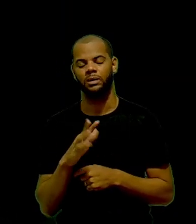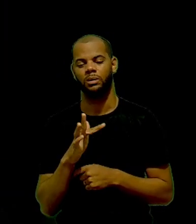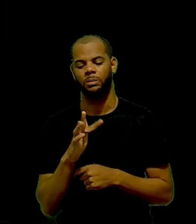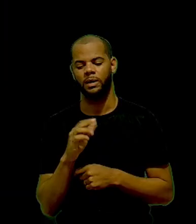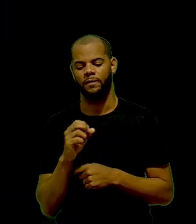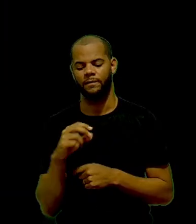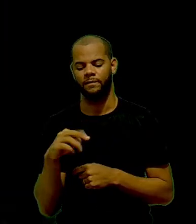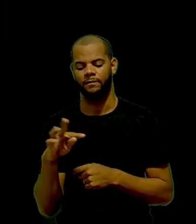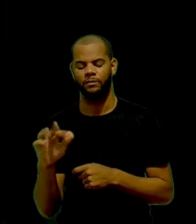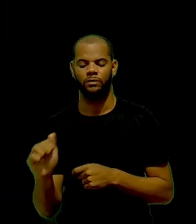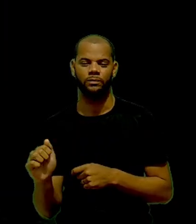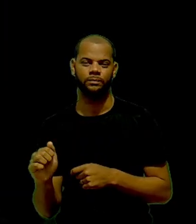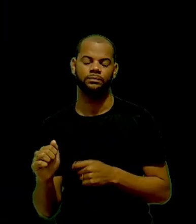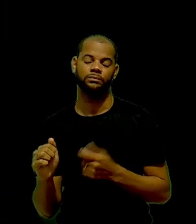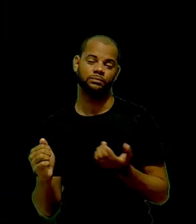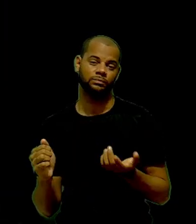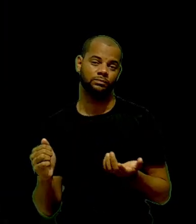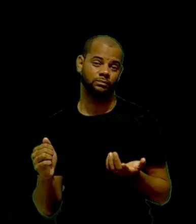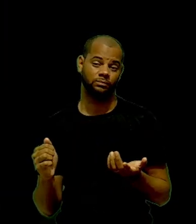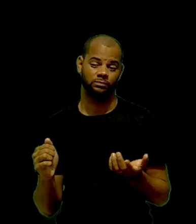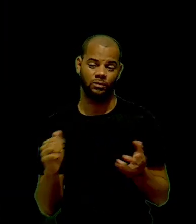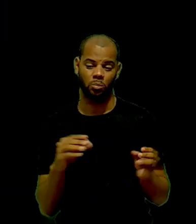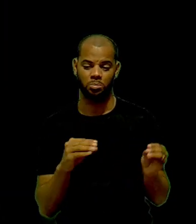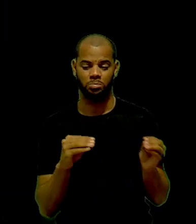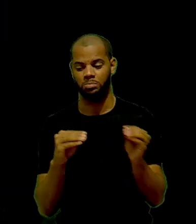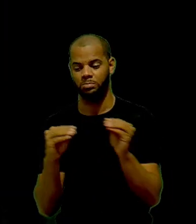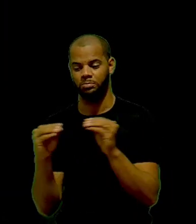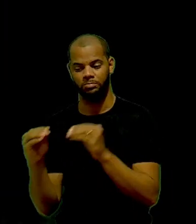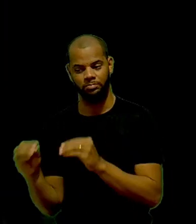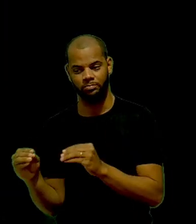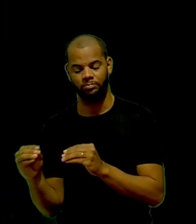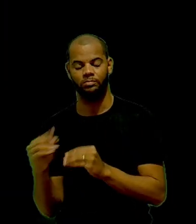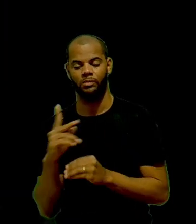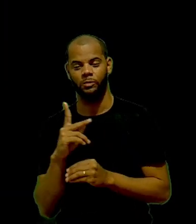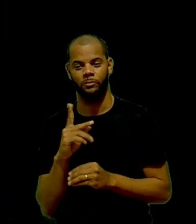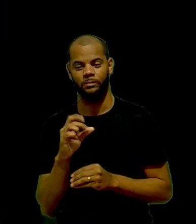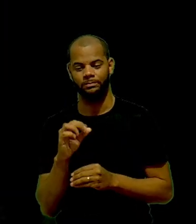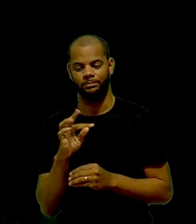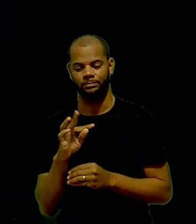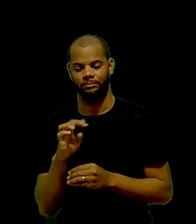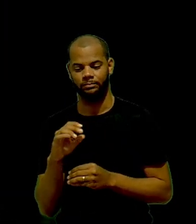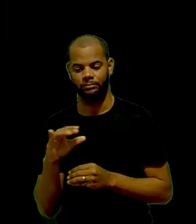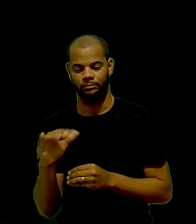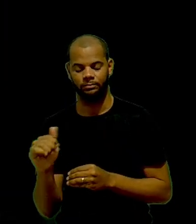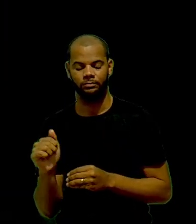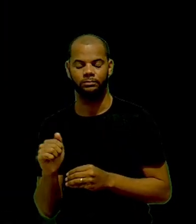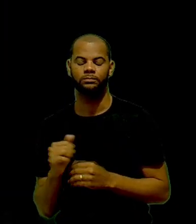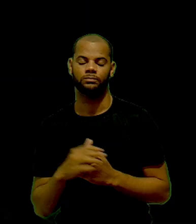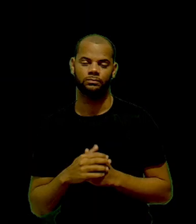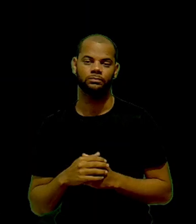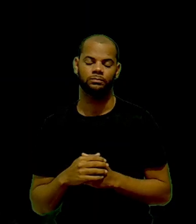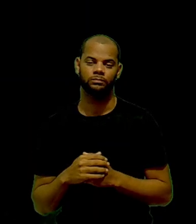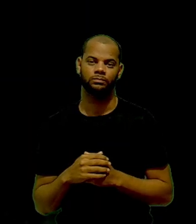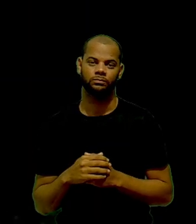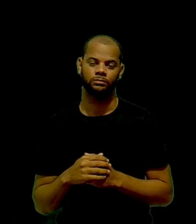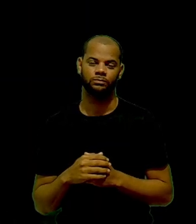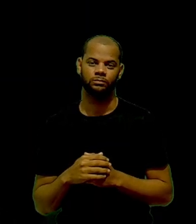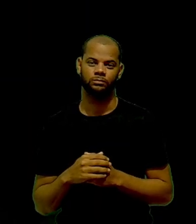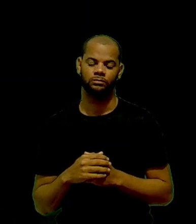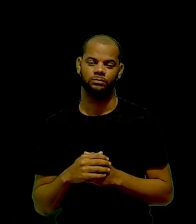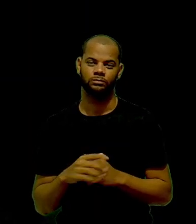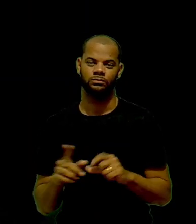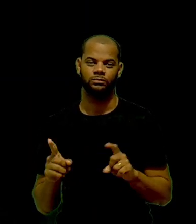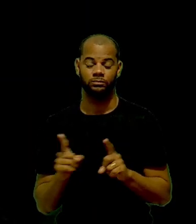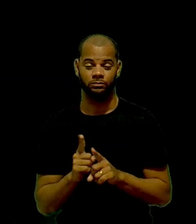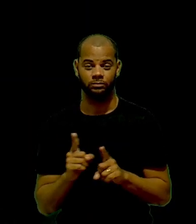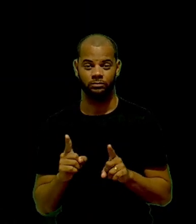fonte. Então, eu posso deslocar a potência e também a bateria é uma reserva de energia firme. E